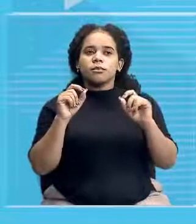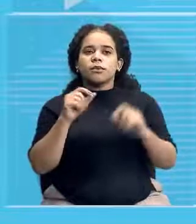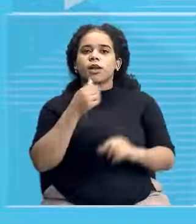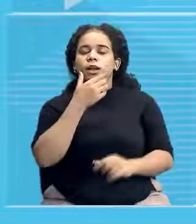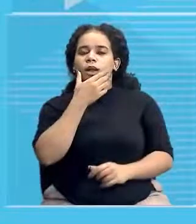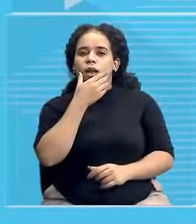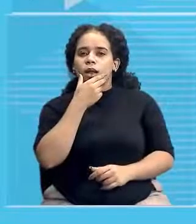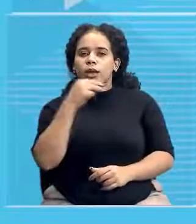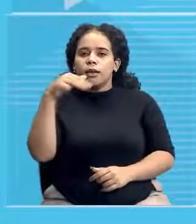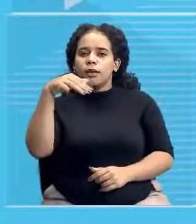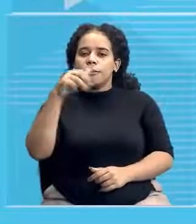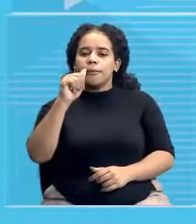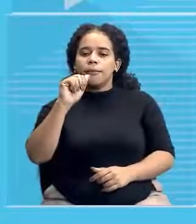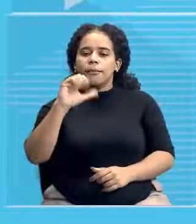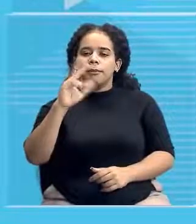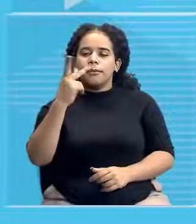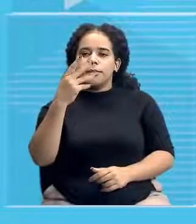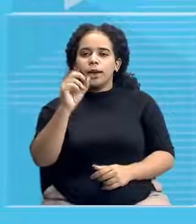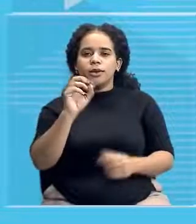macho ou fêmea?